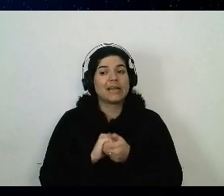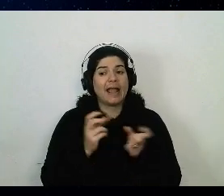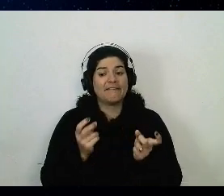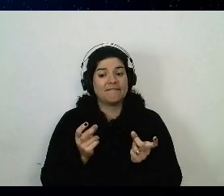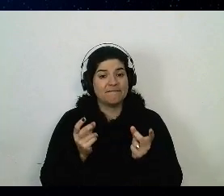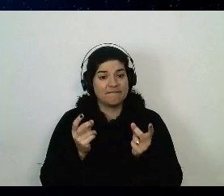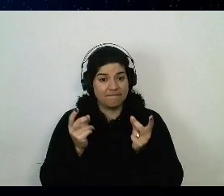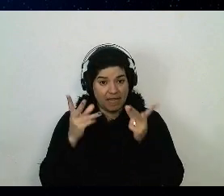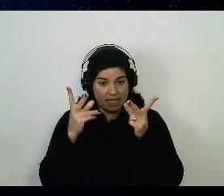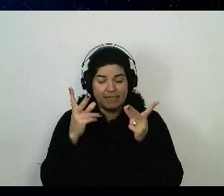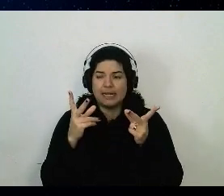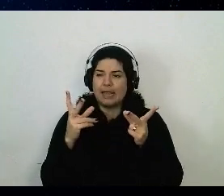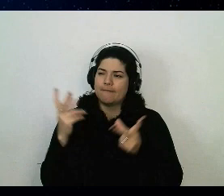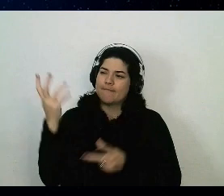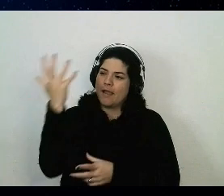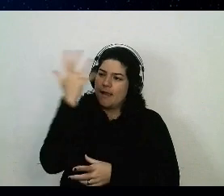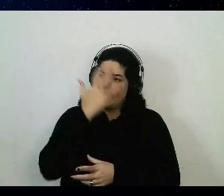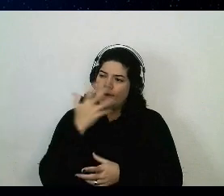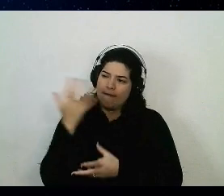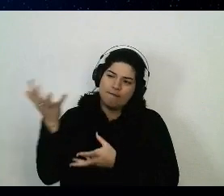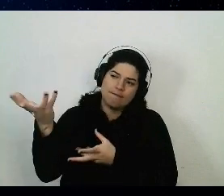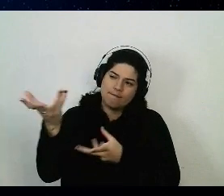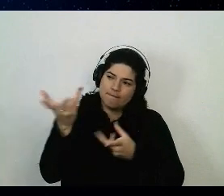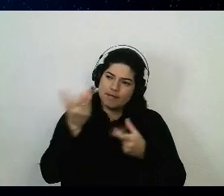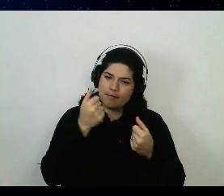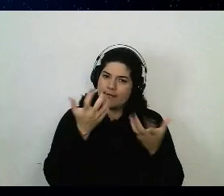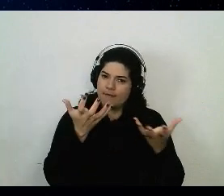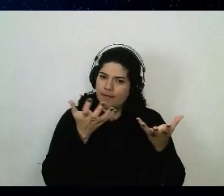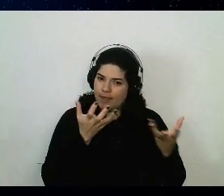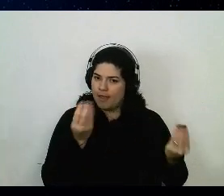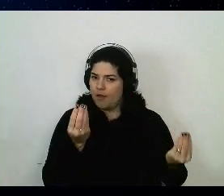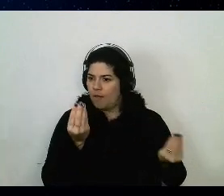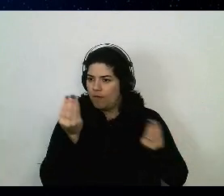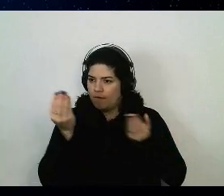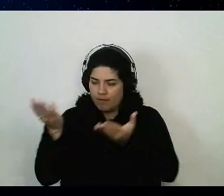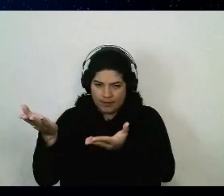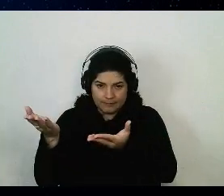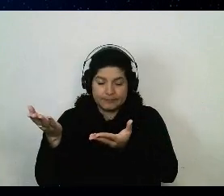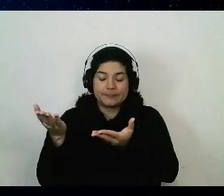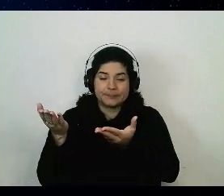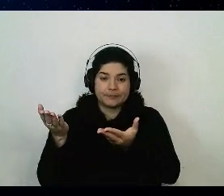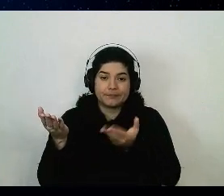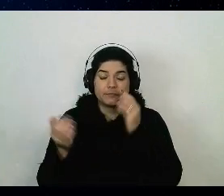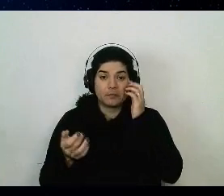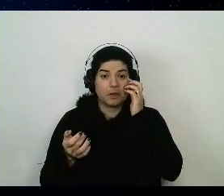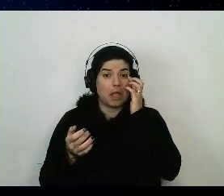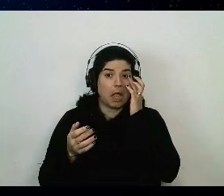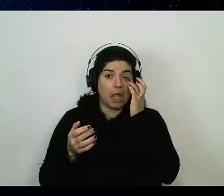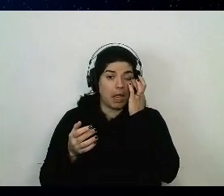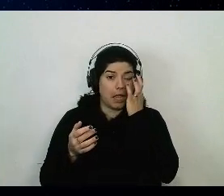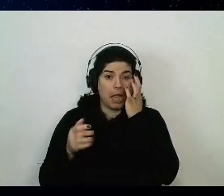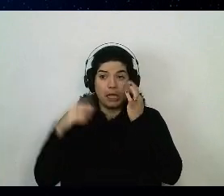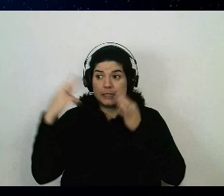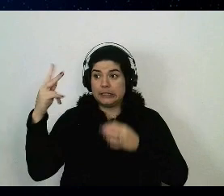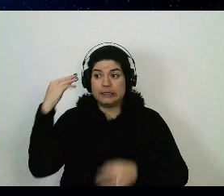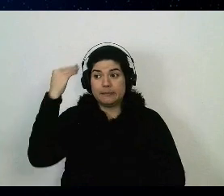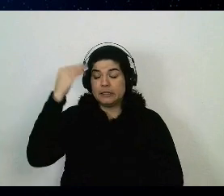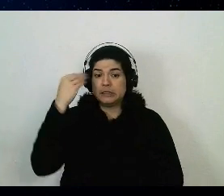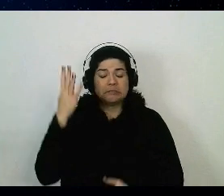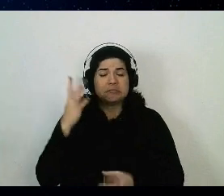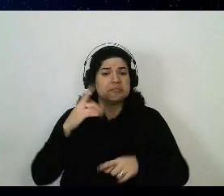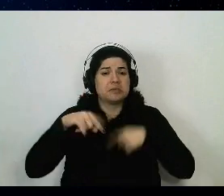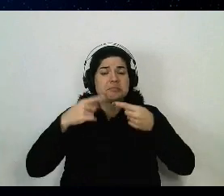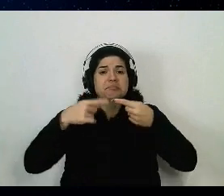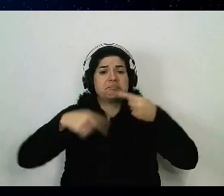aquele encantamento em relação àquilo que a gente vai entregar, né? E aí, de repente, essa jornada dele não faz mais sentido porque ficou